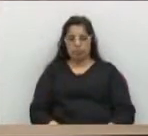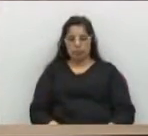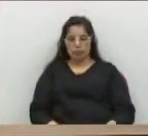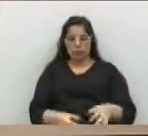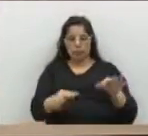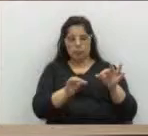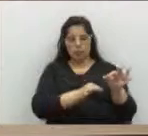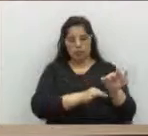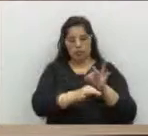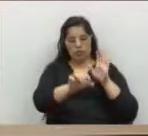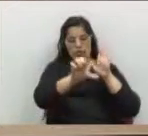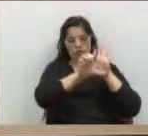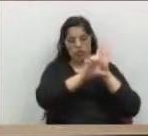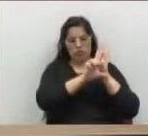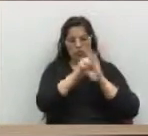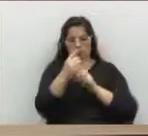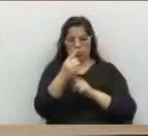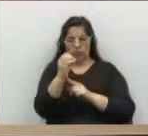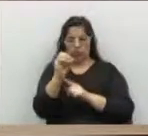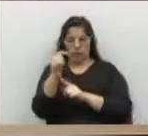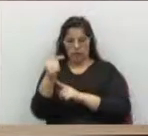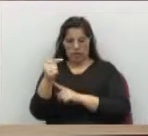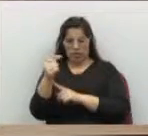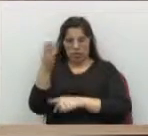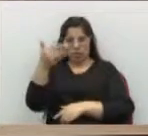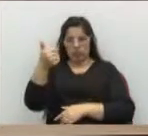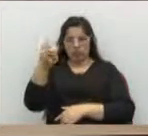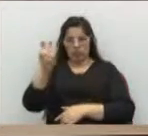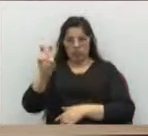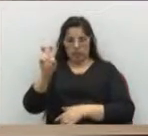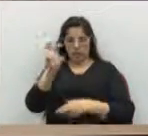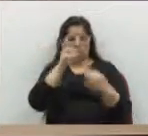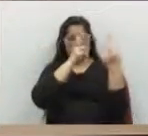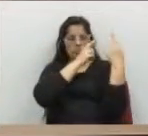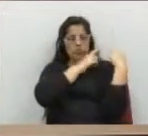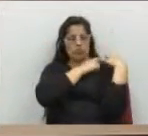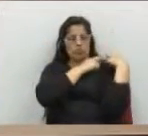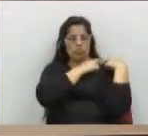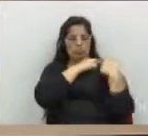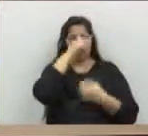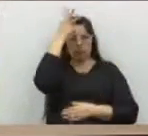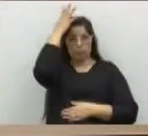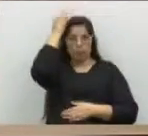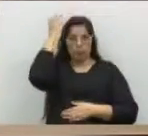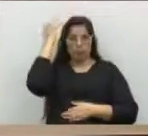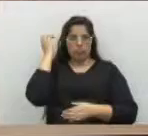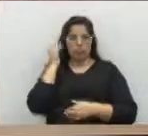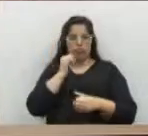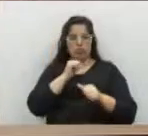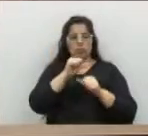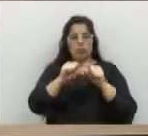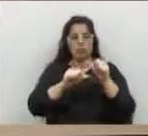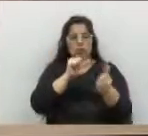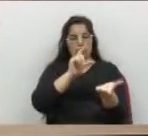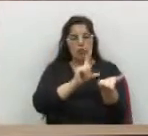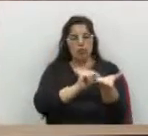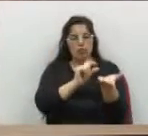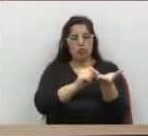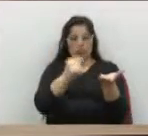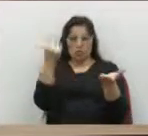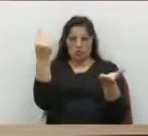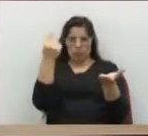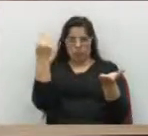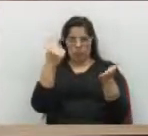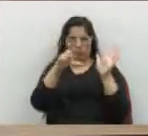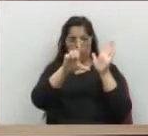Lei 107/2015, de autoria da vereadora Lubogo, altera o artigo 1º da Lei